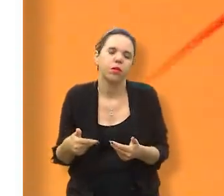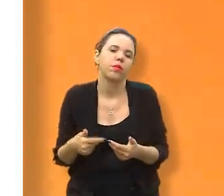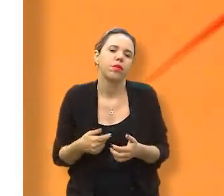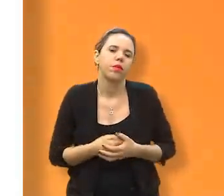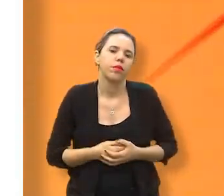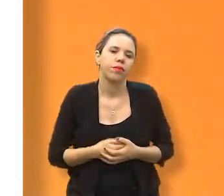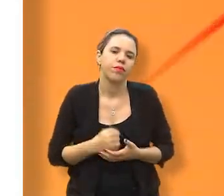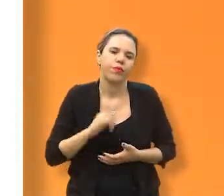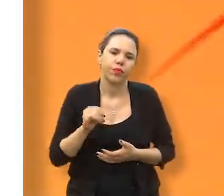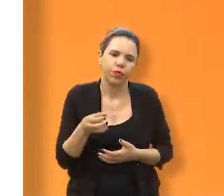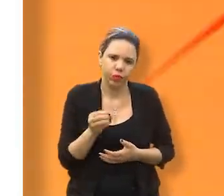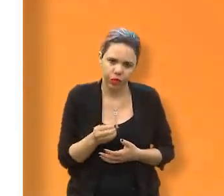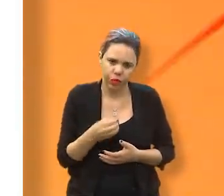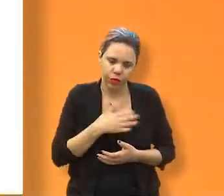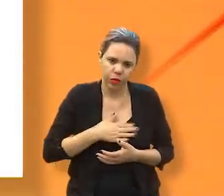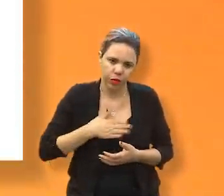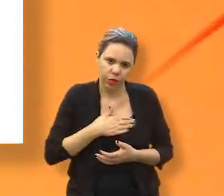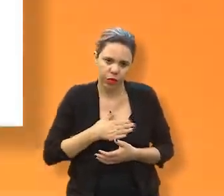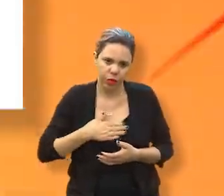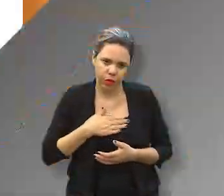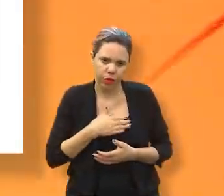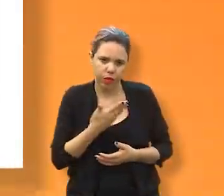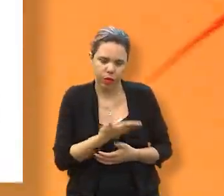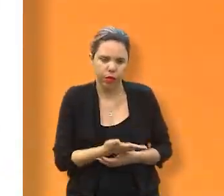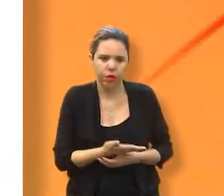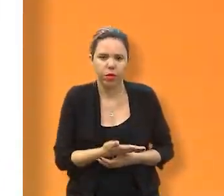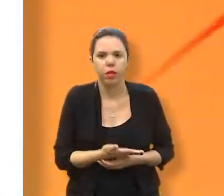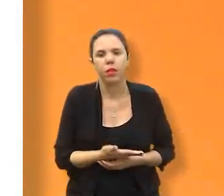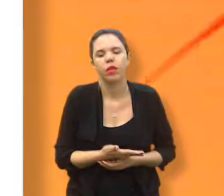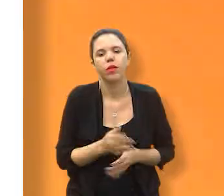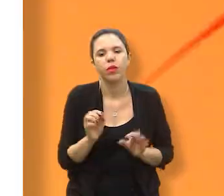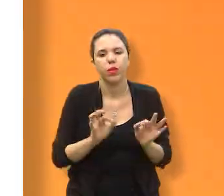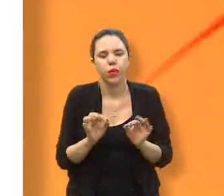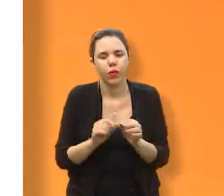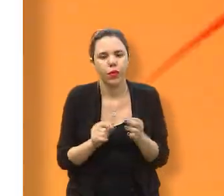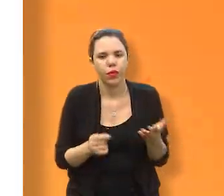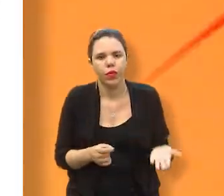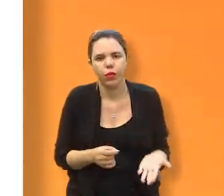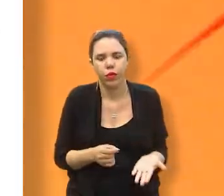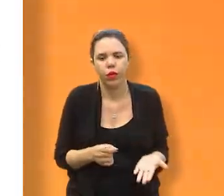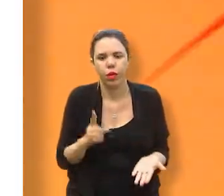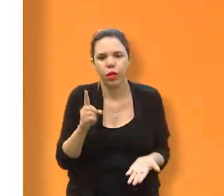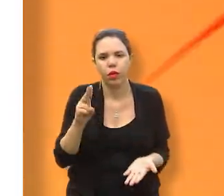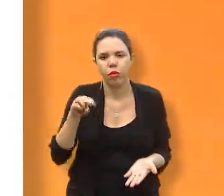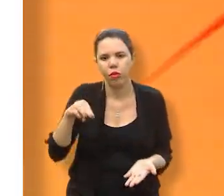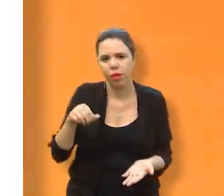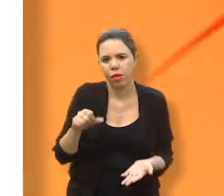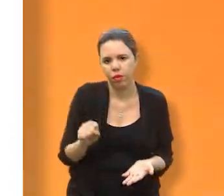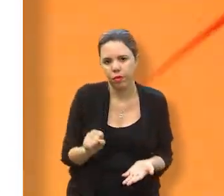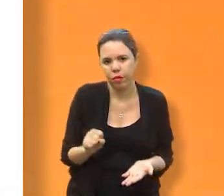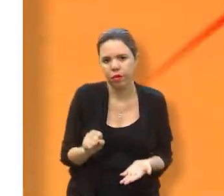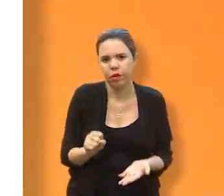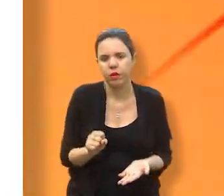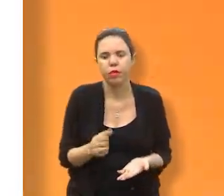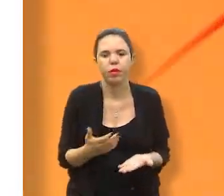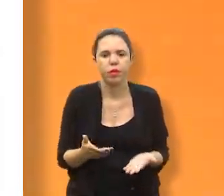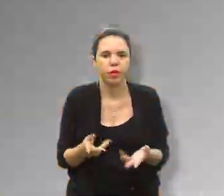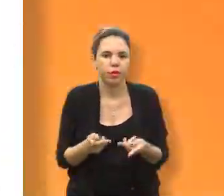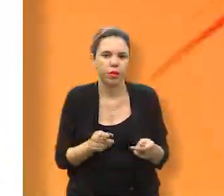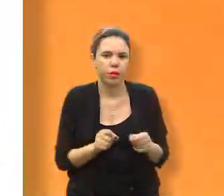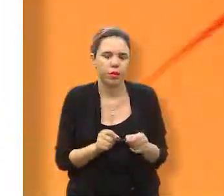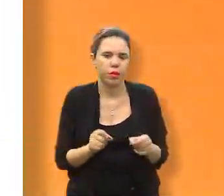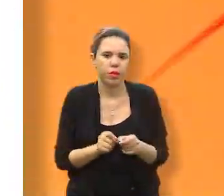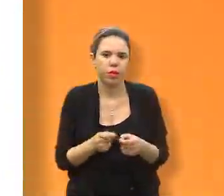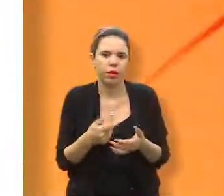que o João, ele gosta dessa parte. Então, ele fez, e aí o Dumas, então, faz essa convocação, né? E aí,